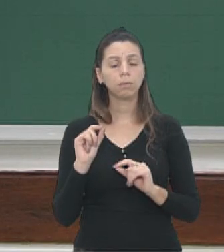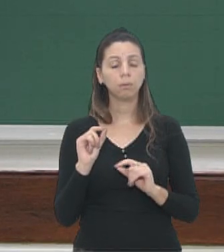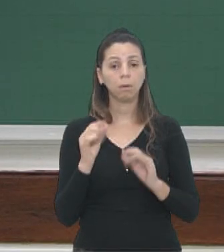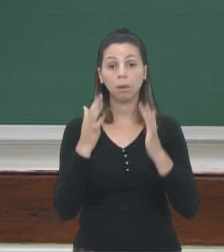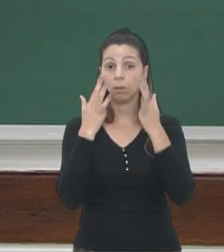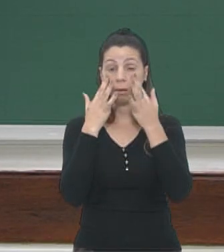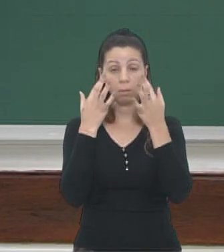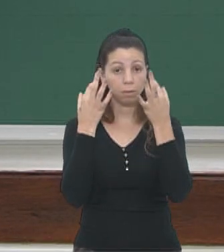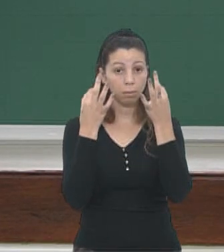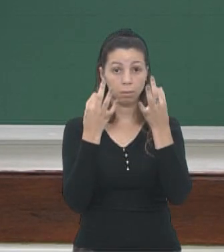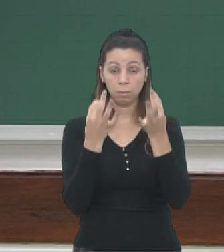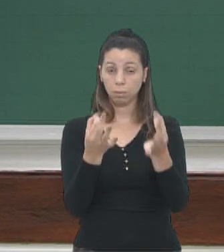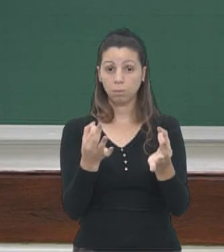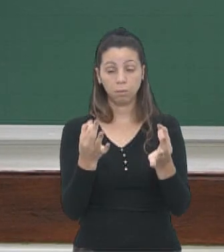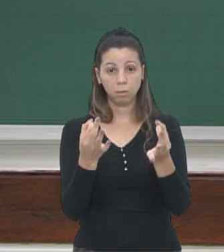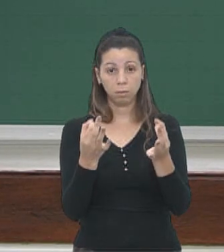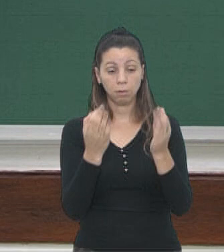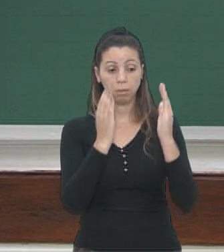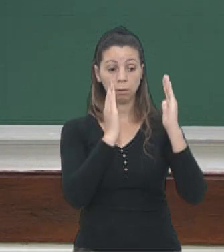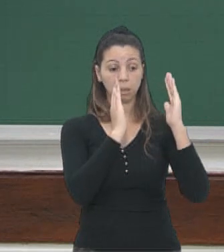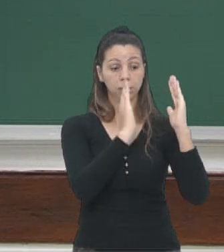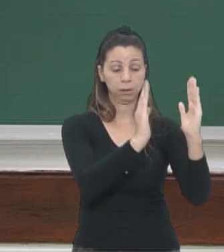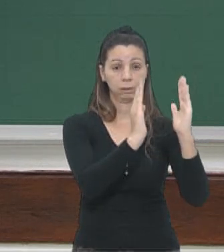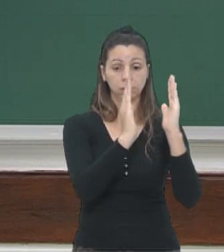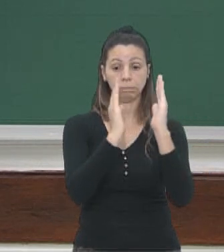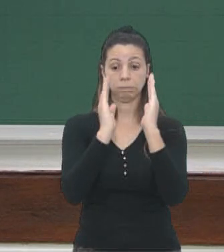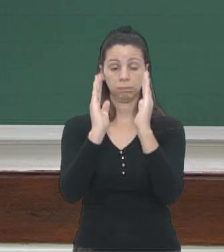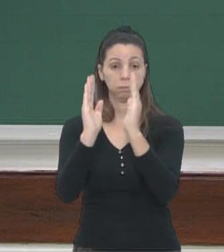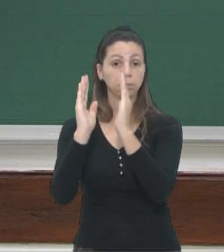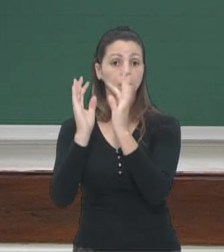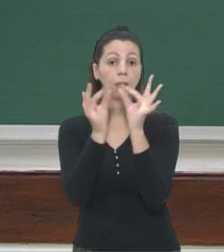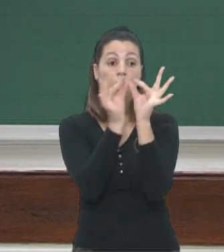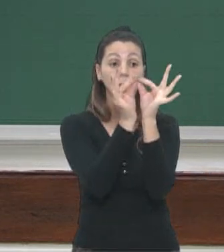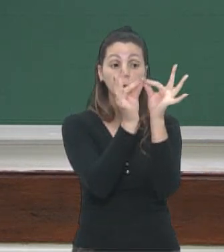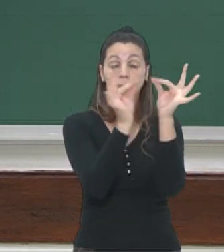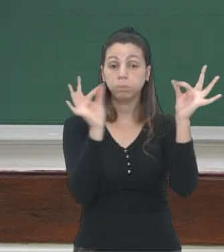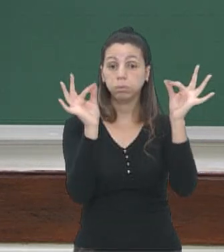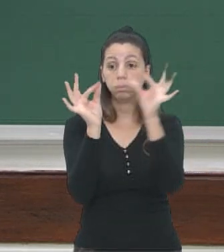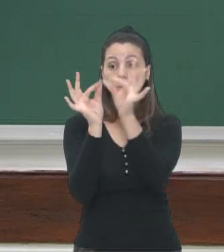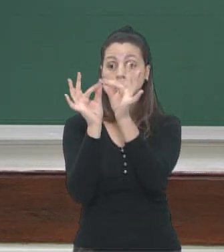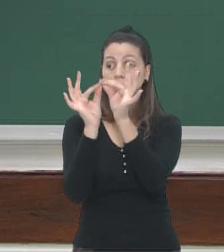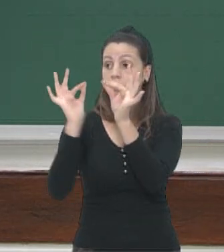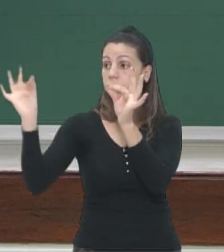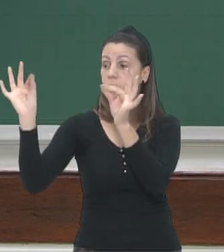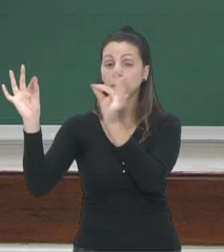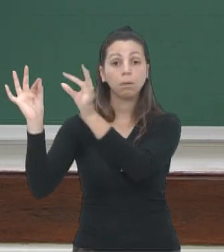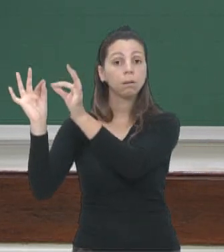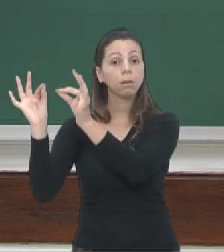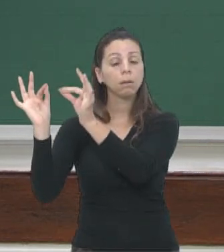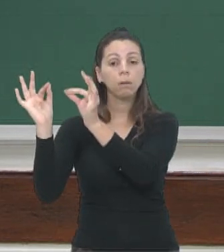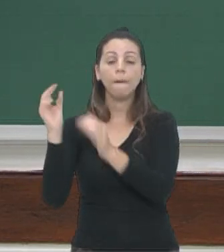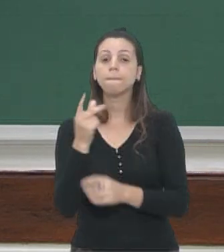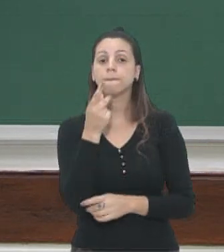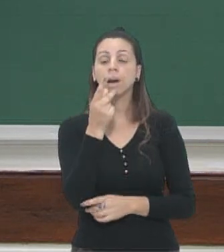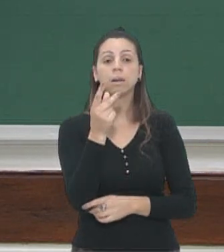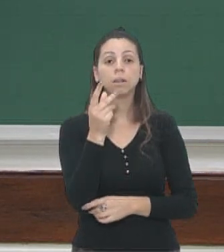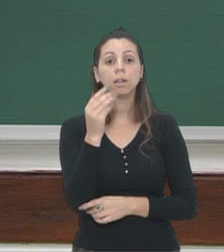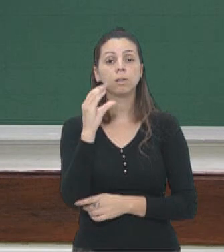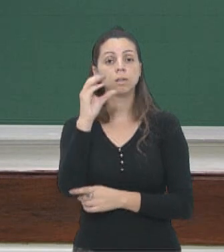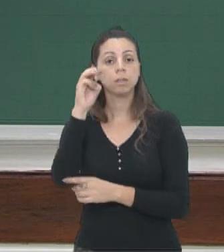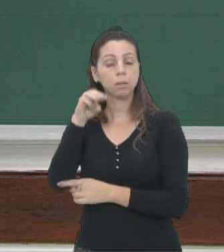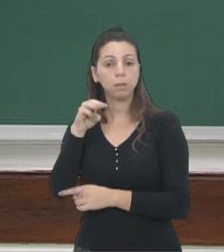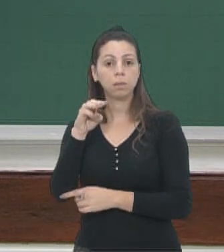prestar atenção na unidade de medida de distância que ela está apresentando. Se ela está falando de centímetros,